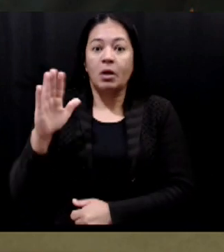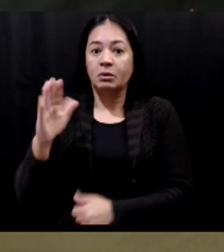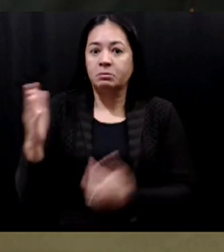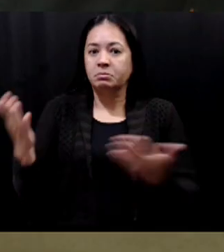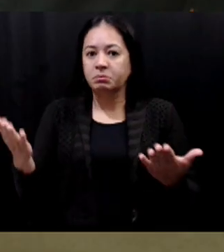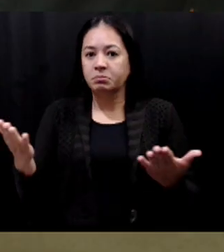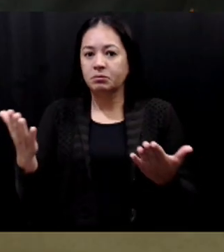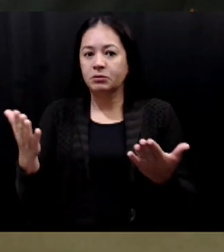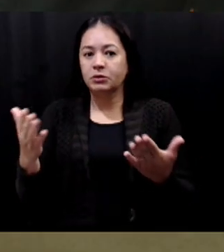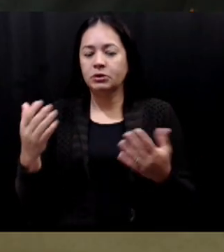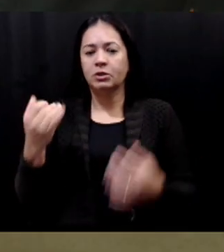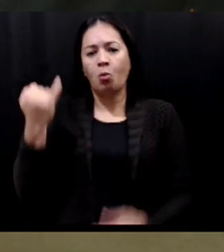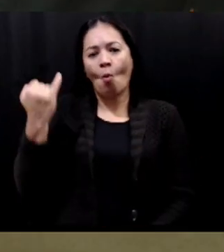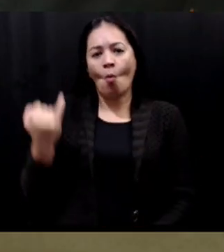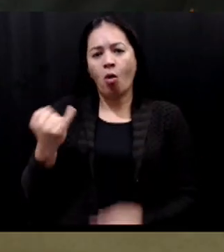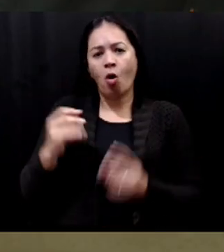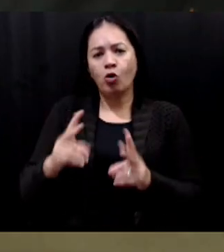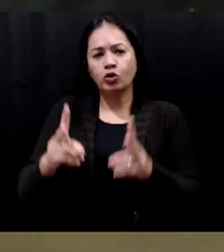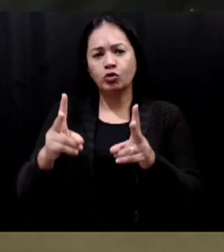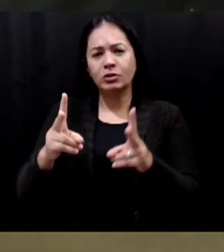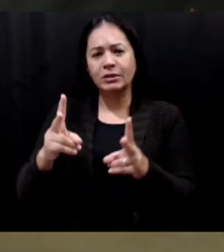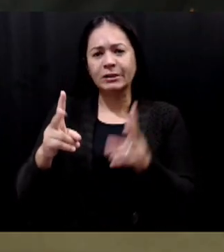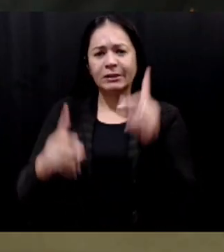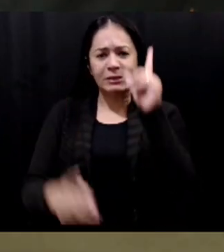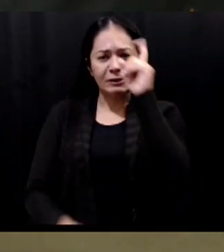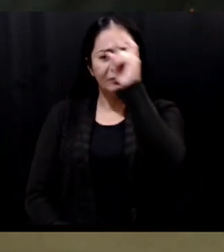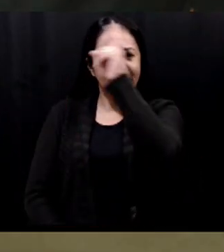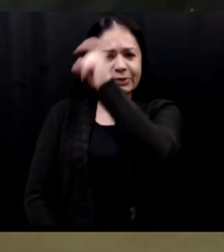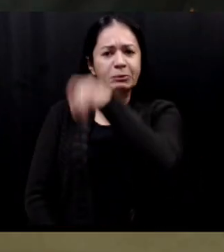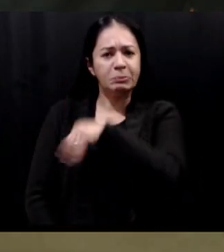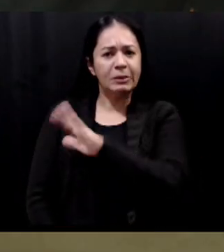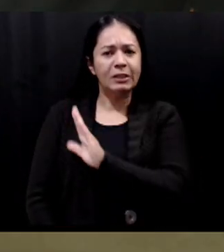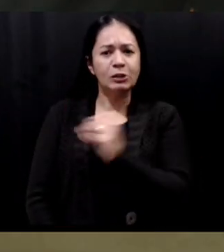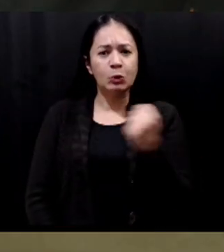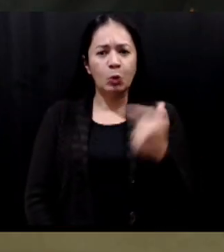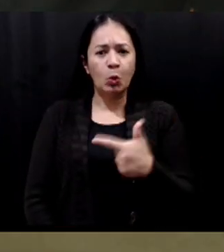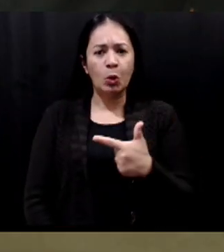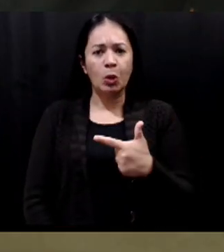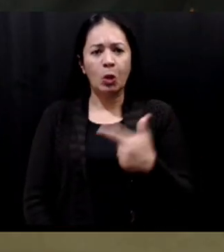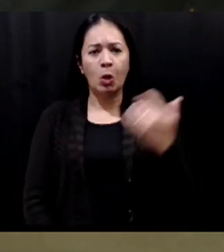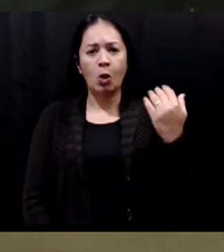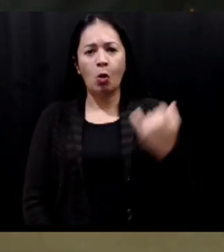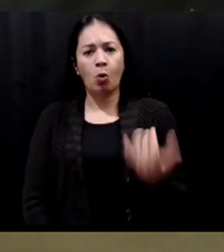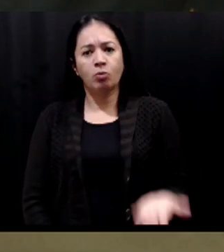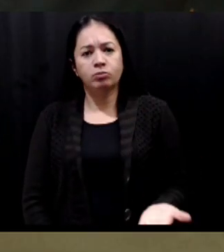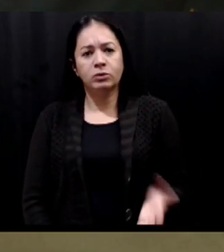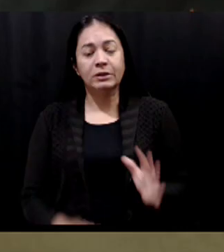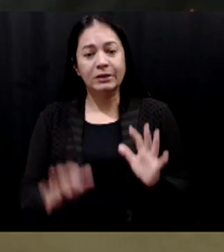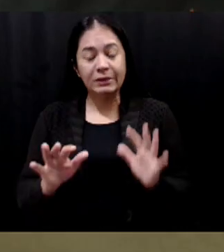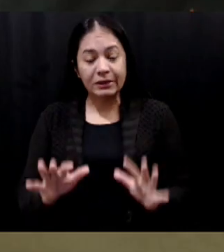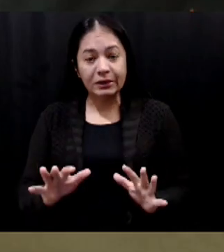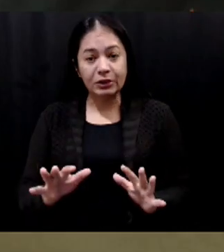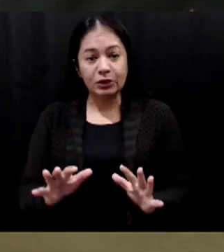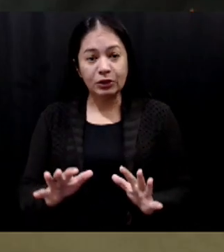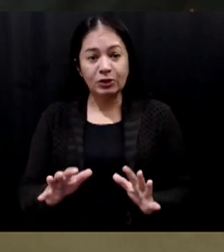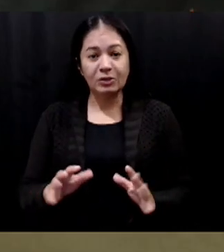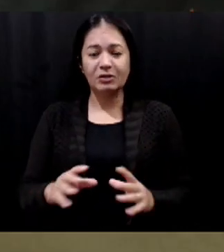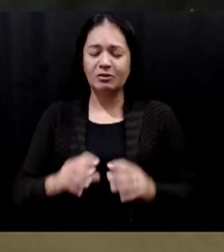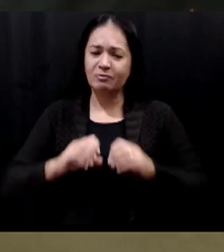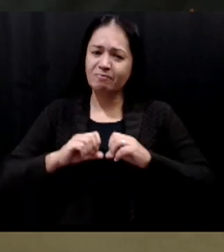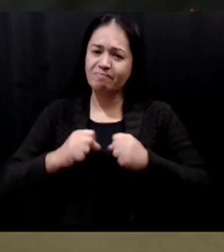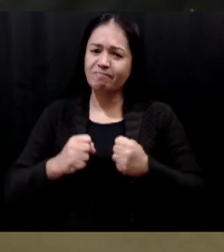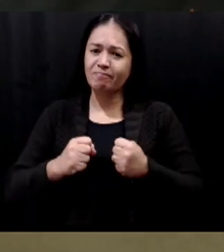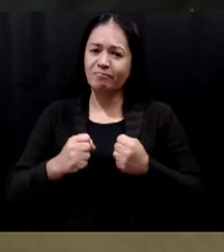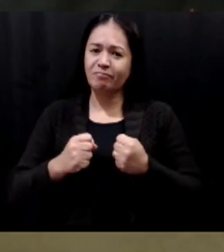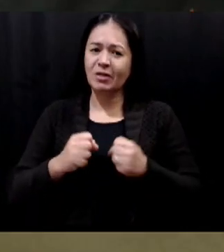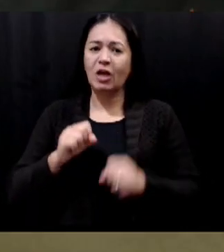perdido costuma ser ainda mais difícil do que emagrecer. E isso vai muito além de força de vontade. Nós vamos falar sobre